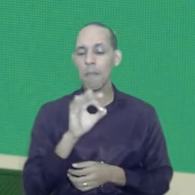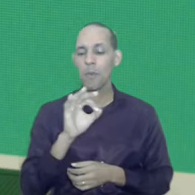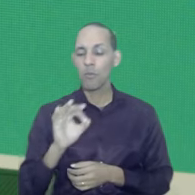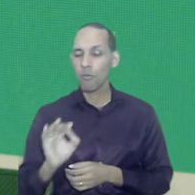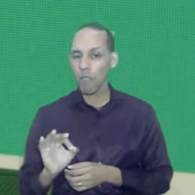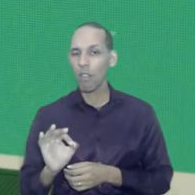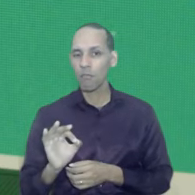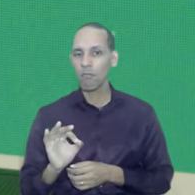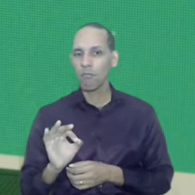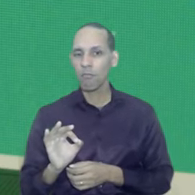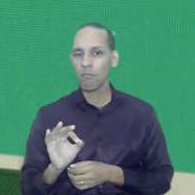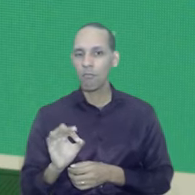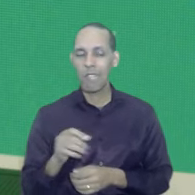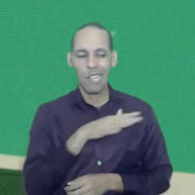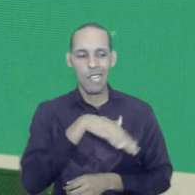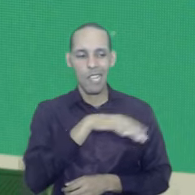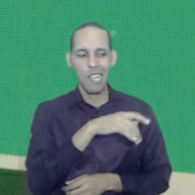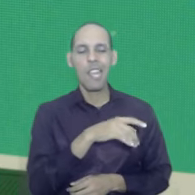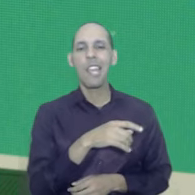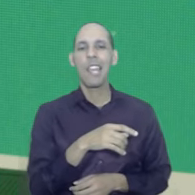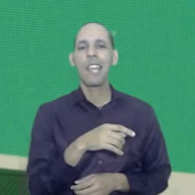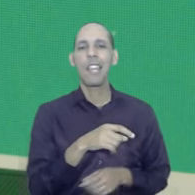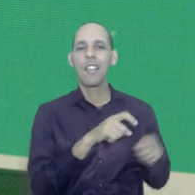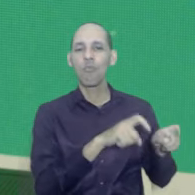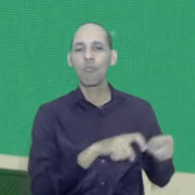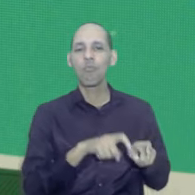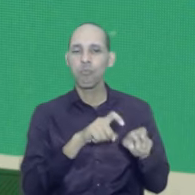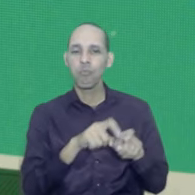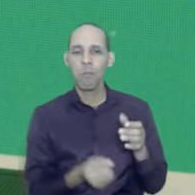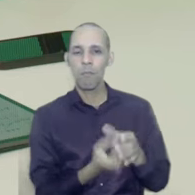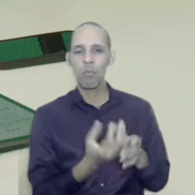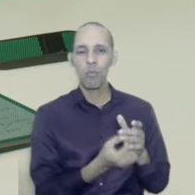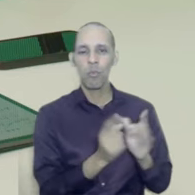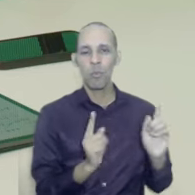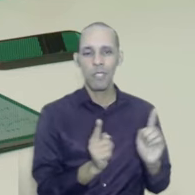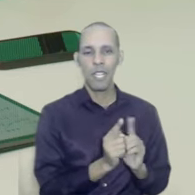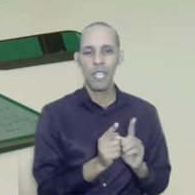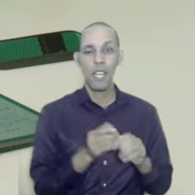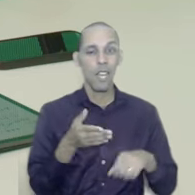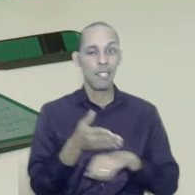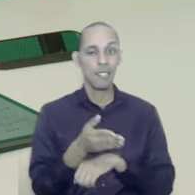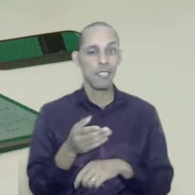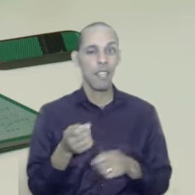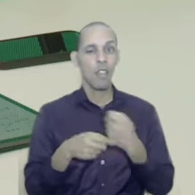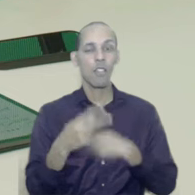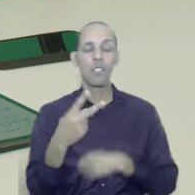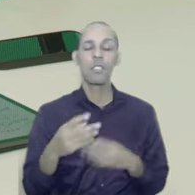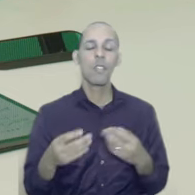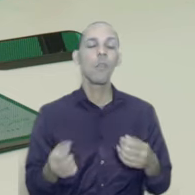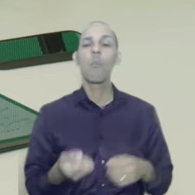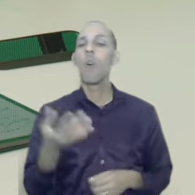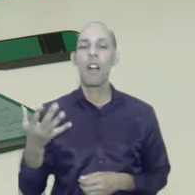de pequenos produtores que acessam o negócio de vocês hoje olha no no nosso caso com Drone eu vou